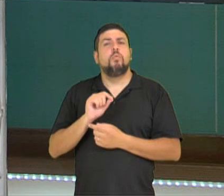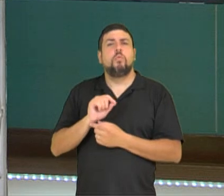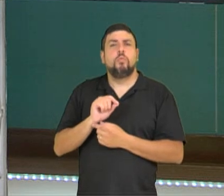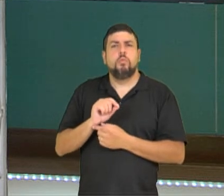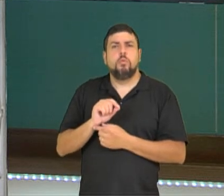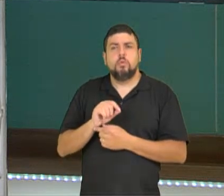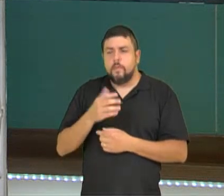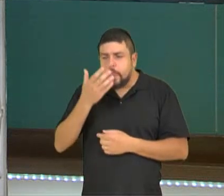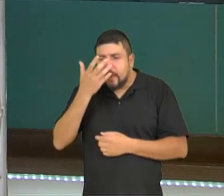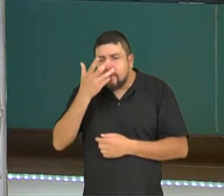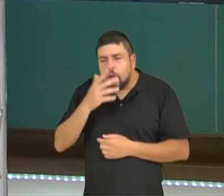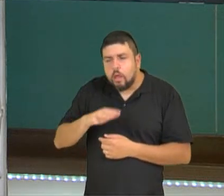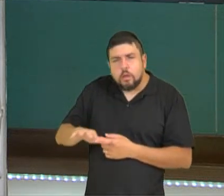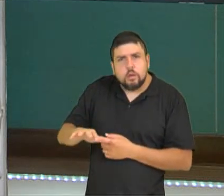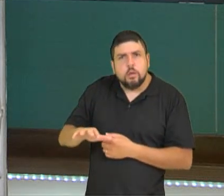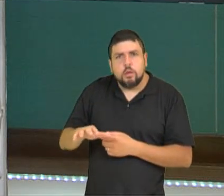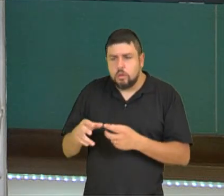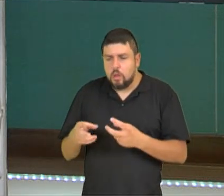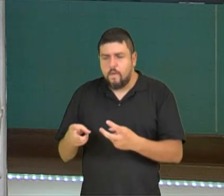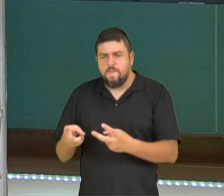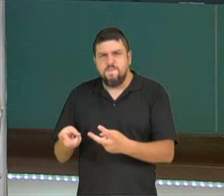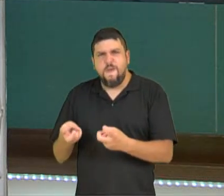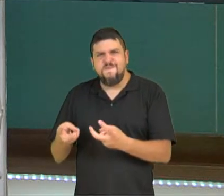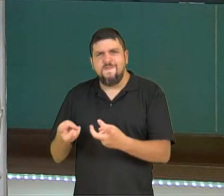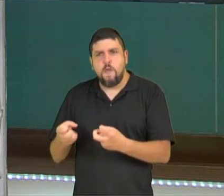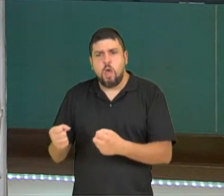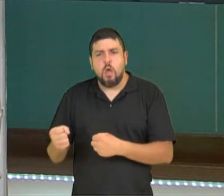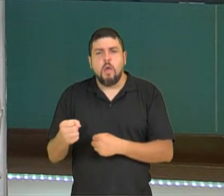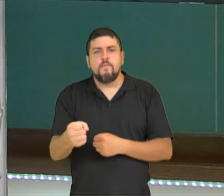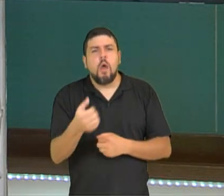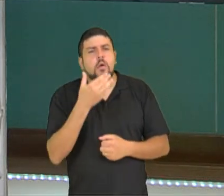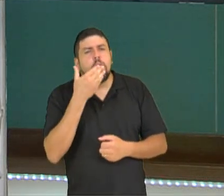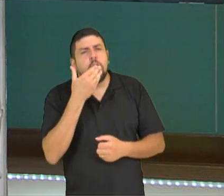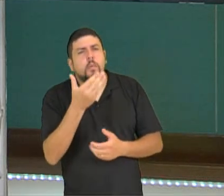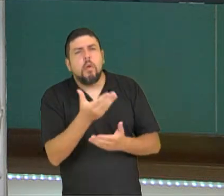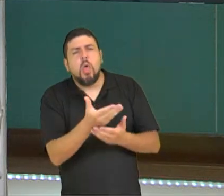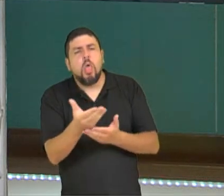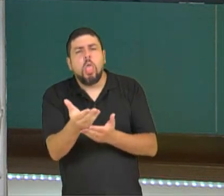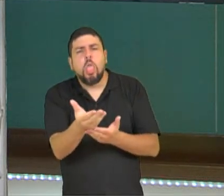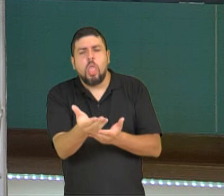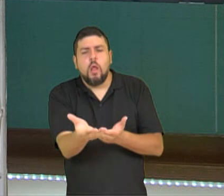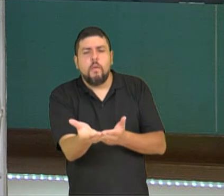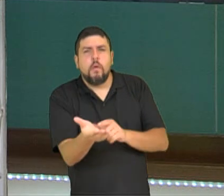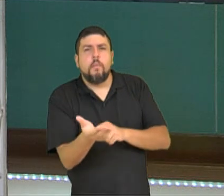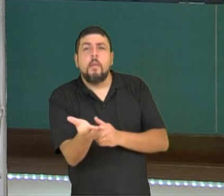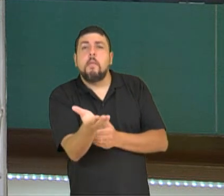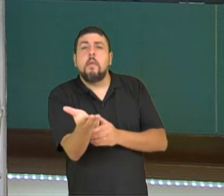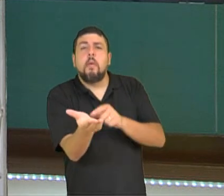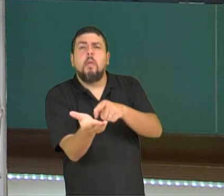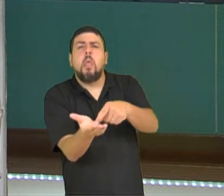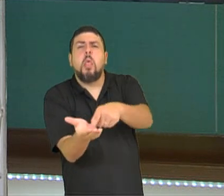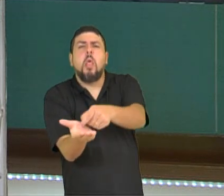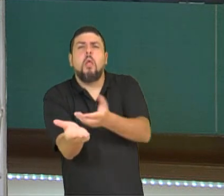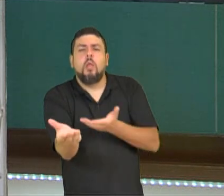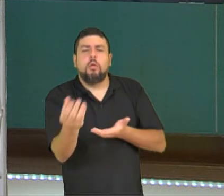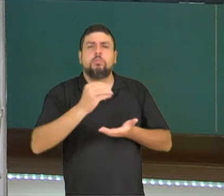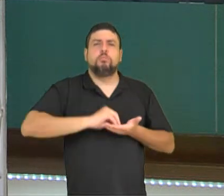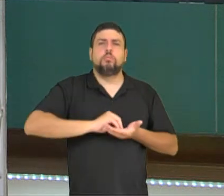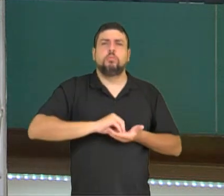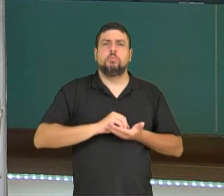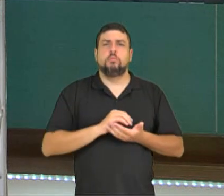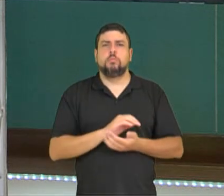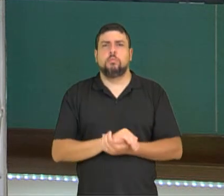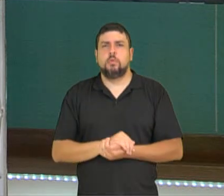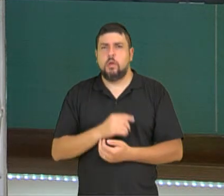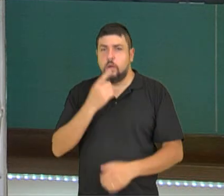exploração de crianças por adultos. Isso mesmo, é isso que está sendo denunciado, mostrado de certa forma no texto 1. Voltamos